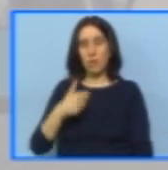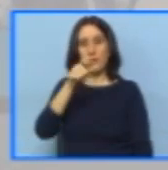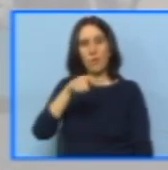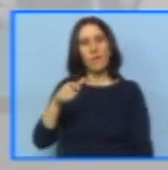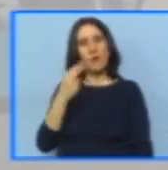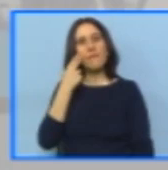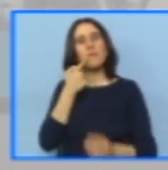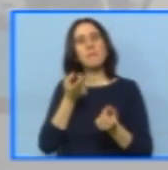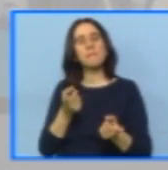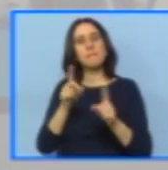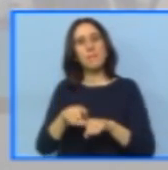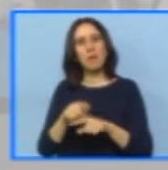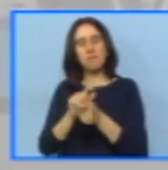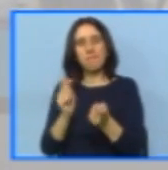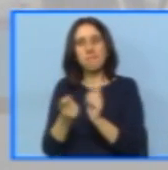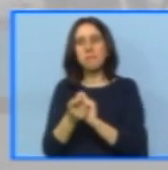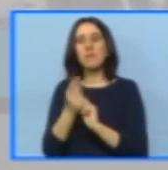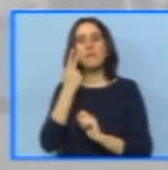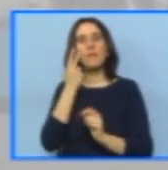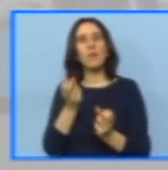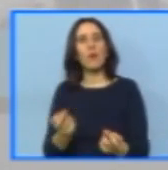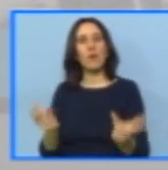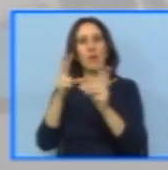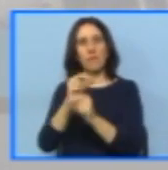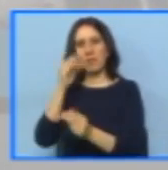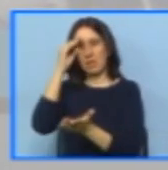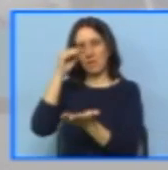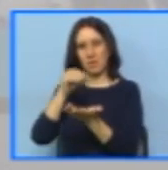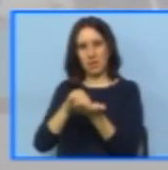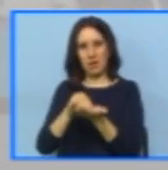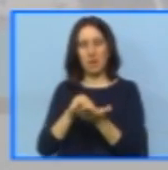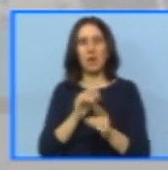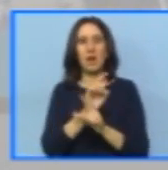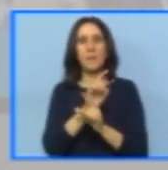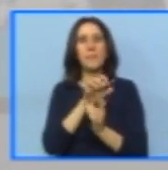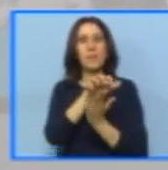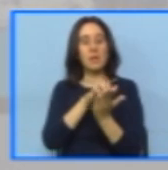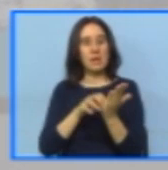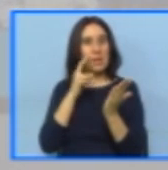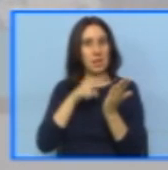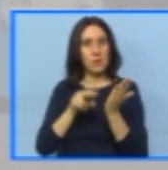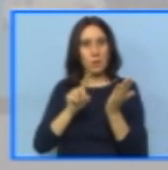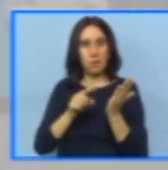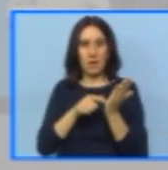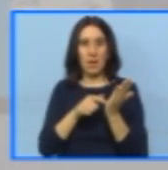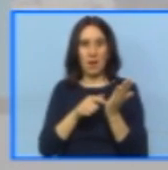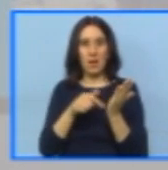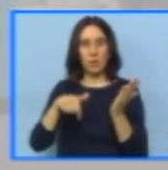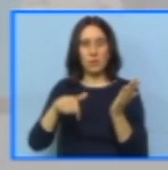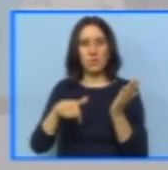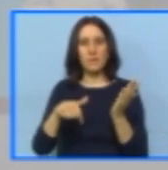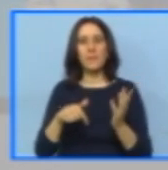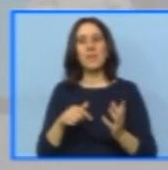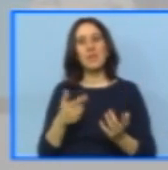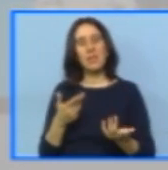vão inventar uma nova maneira de viver. Isso também aparece na primeira leitura de hoje.